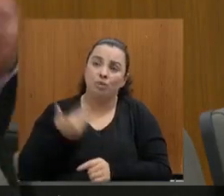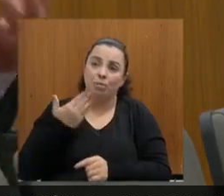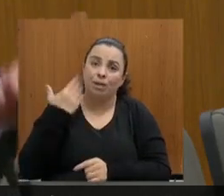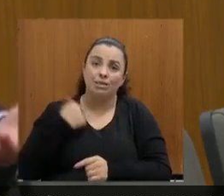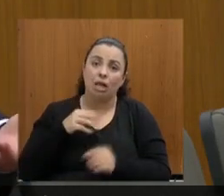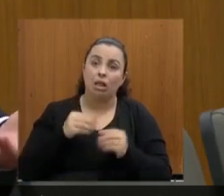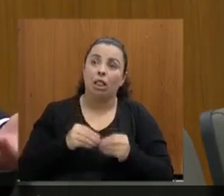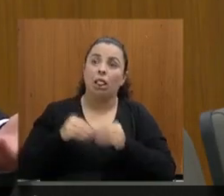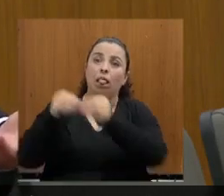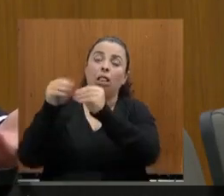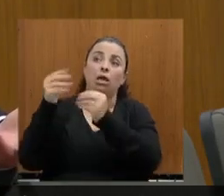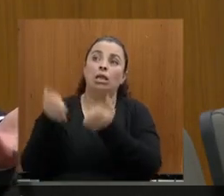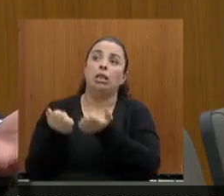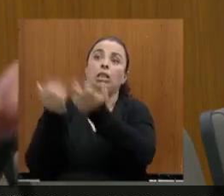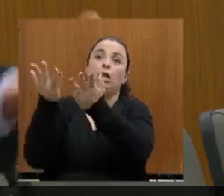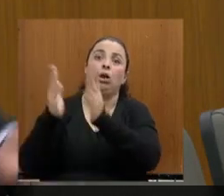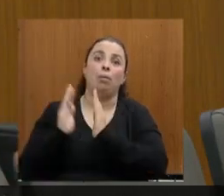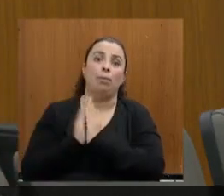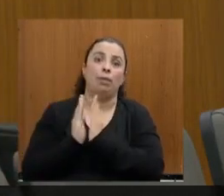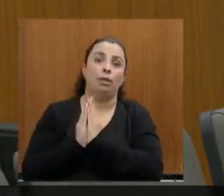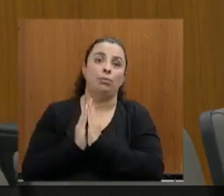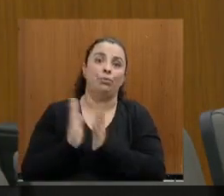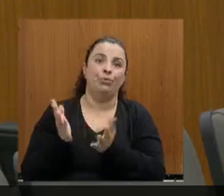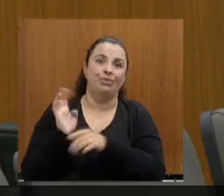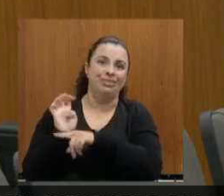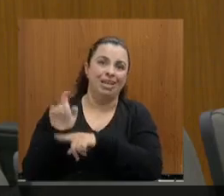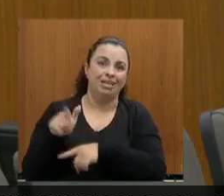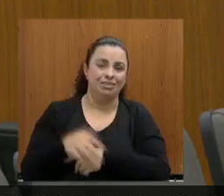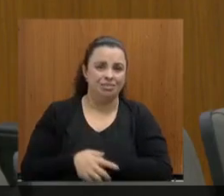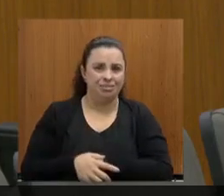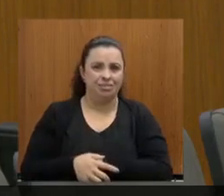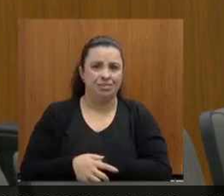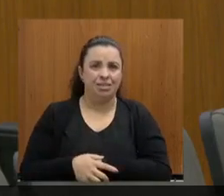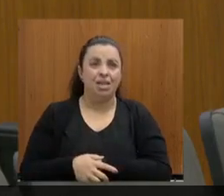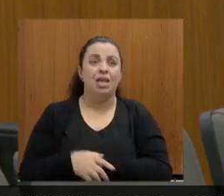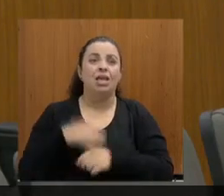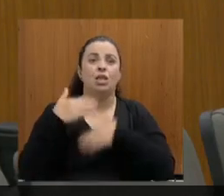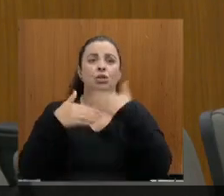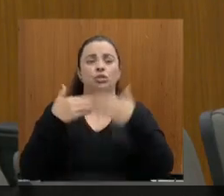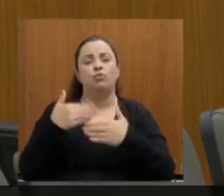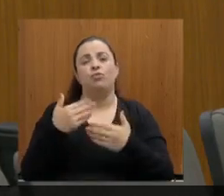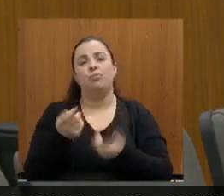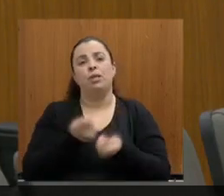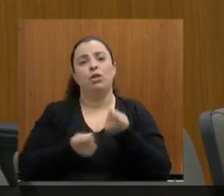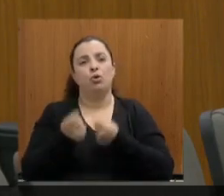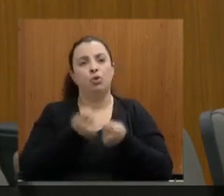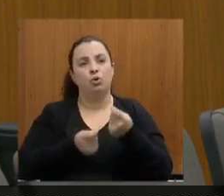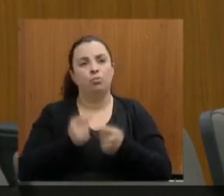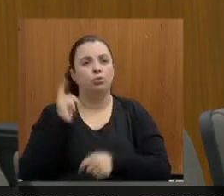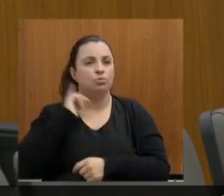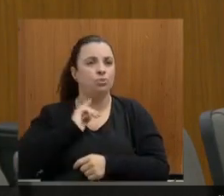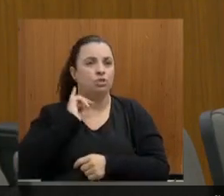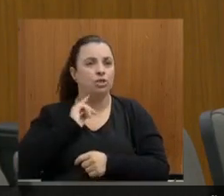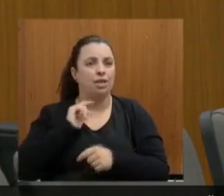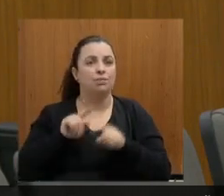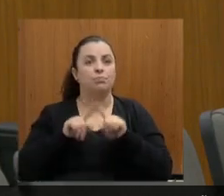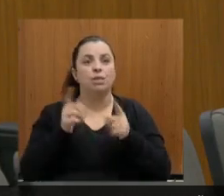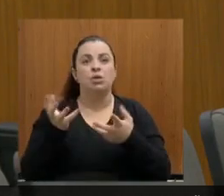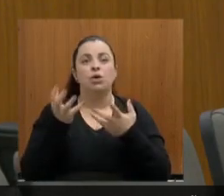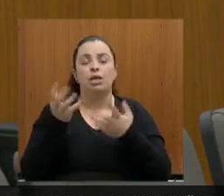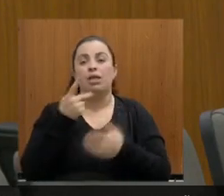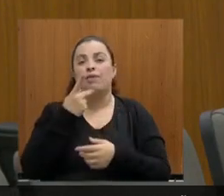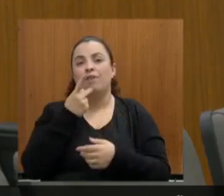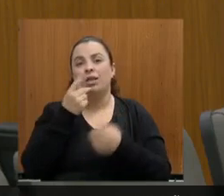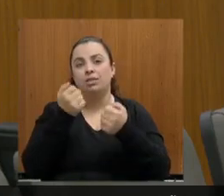tratar depois disso o desenvolvimento econômico de Minas Gerais mas eu queria falar da Cemig